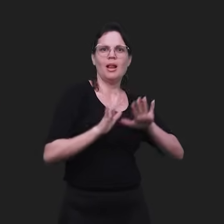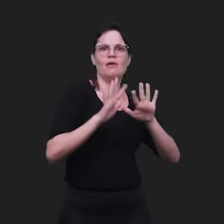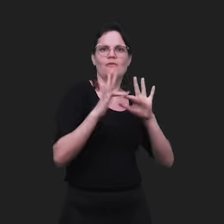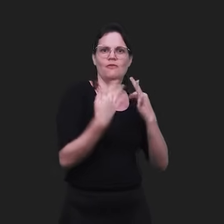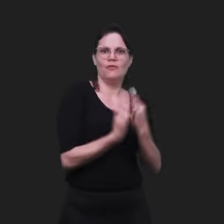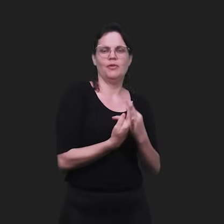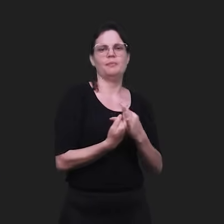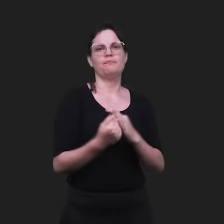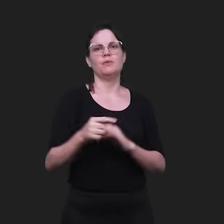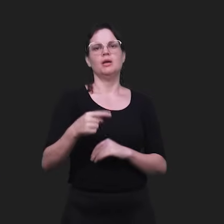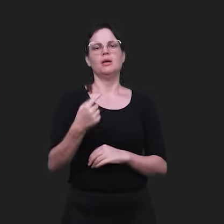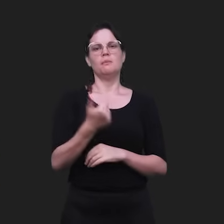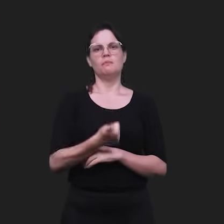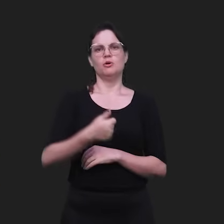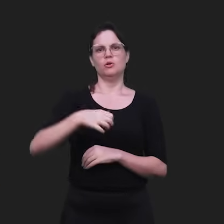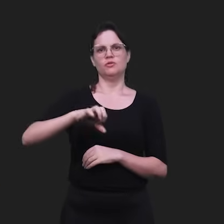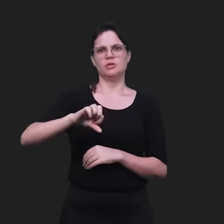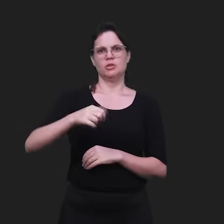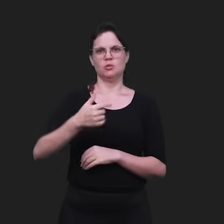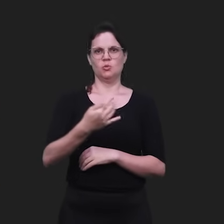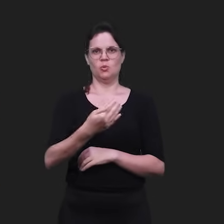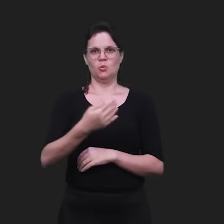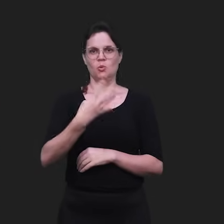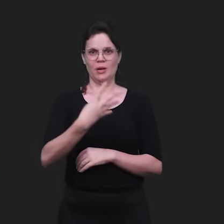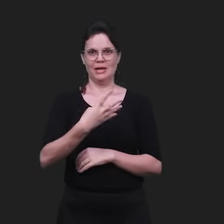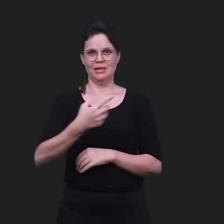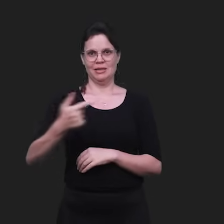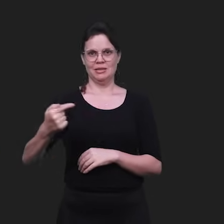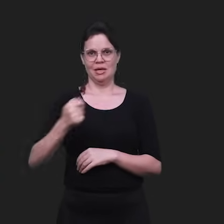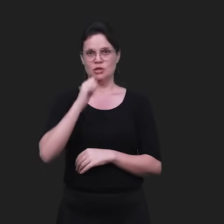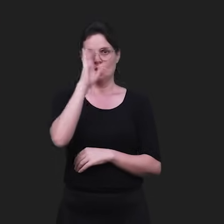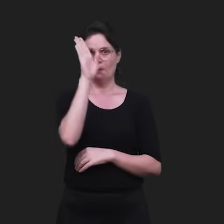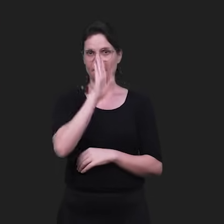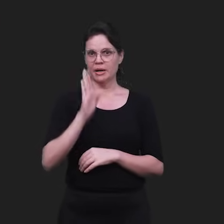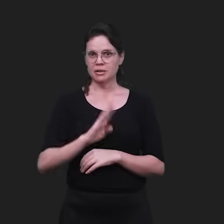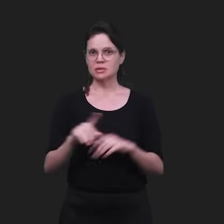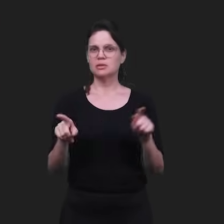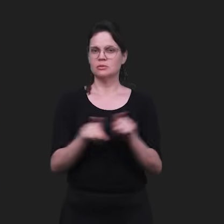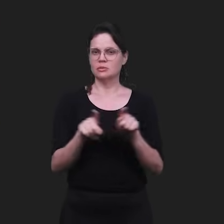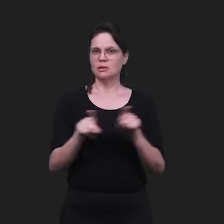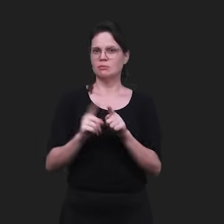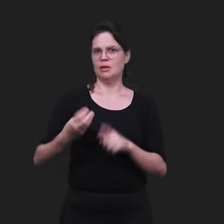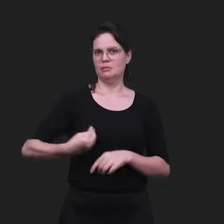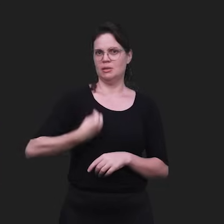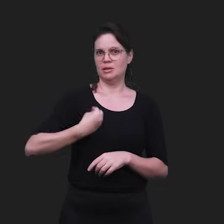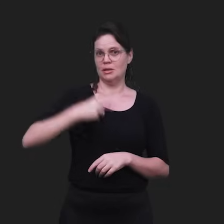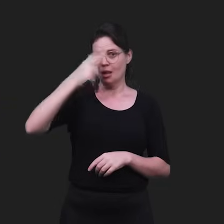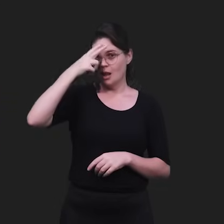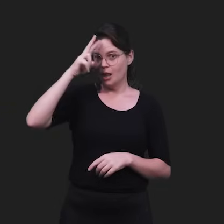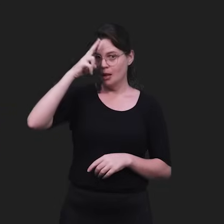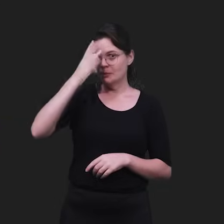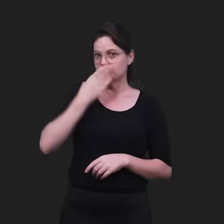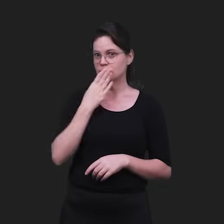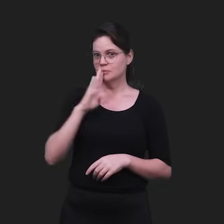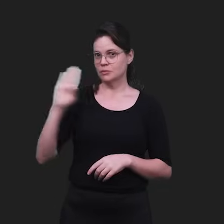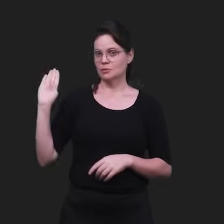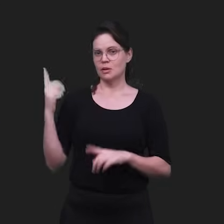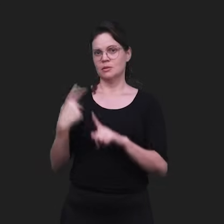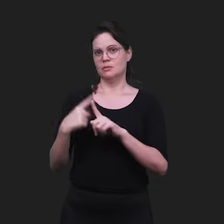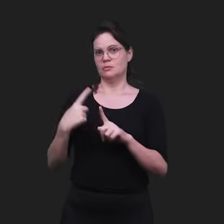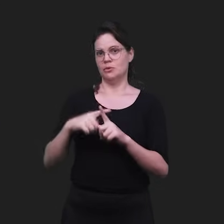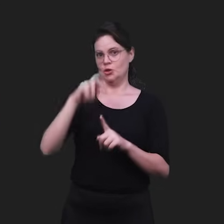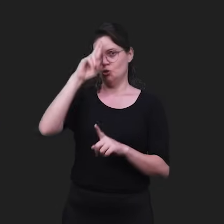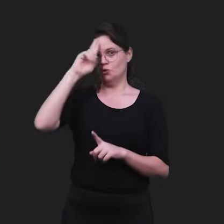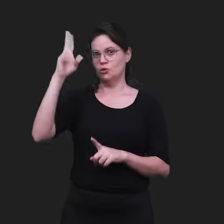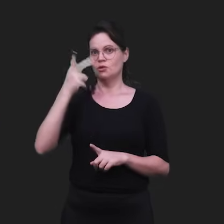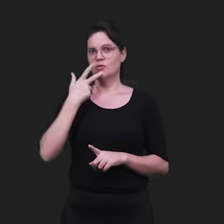em 1947 aparece o Brasil nessa história, lembrando lá da promessa, abençoarei os que te